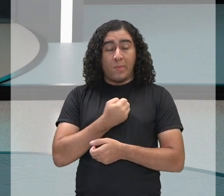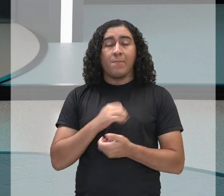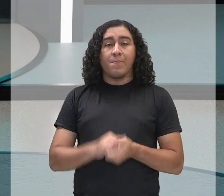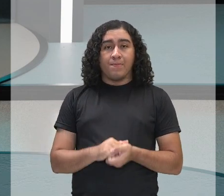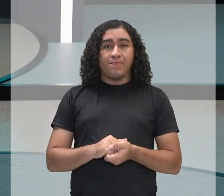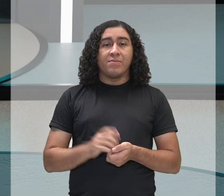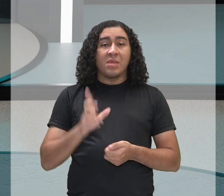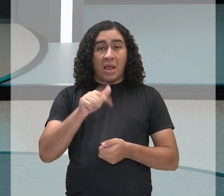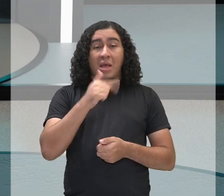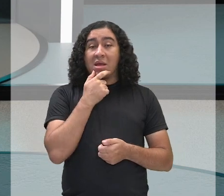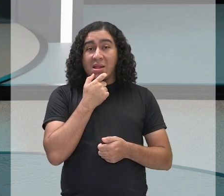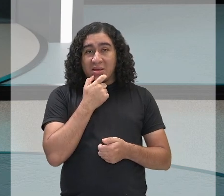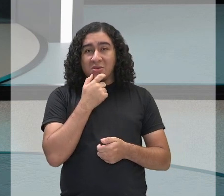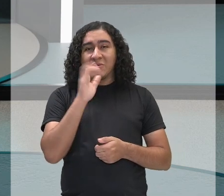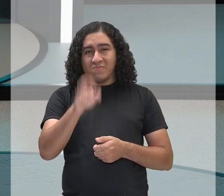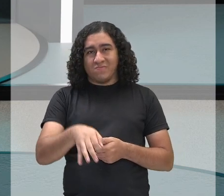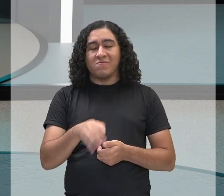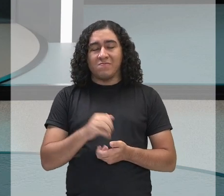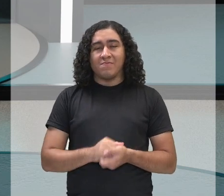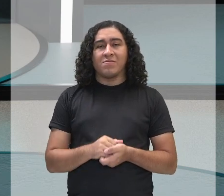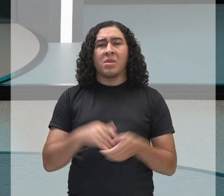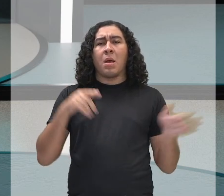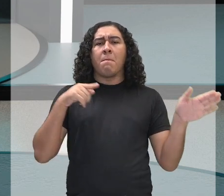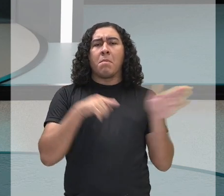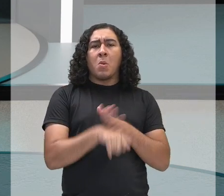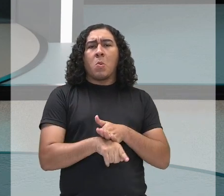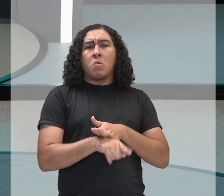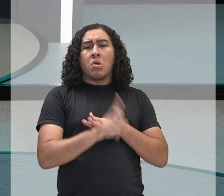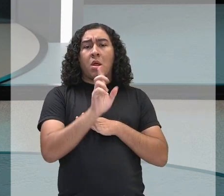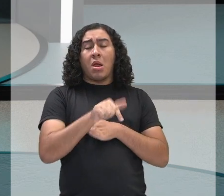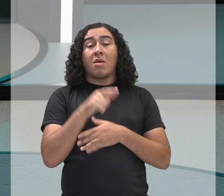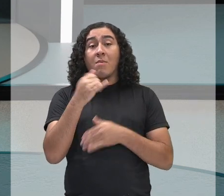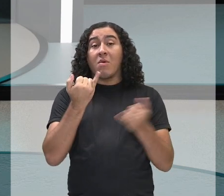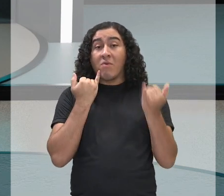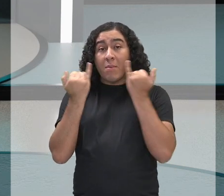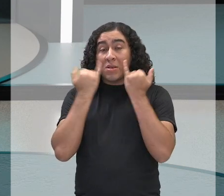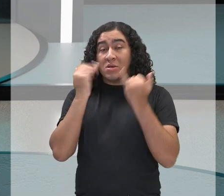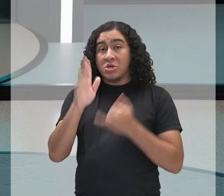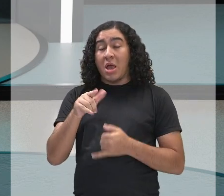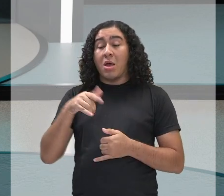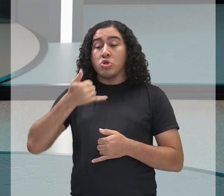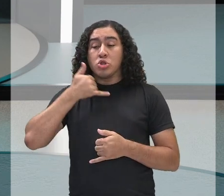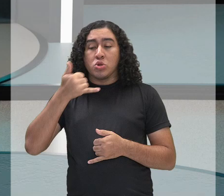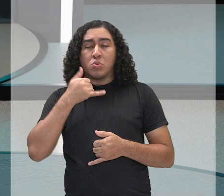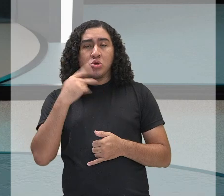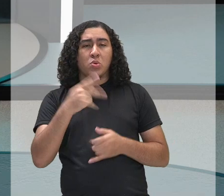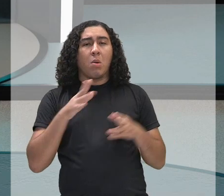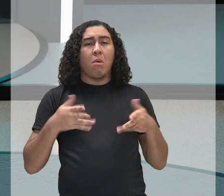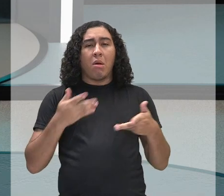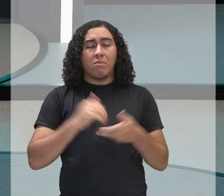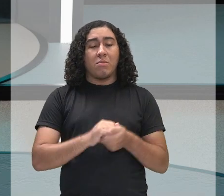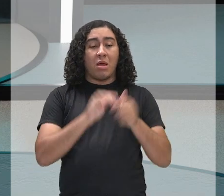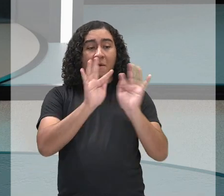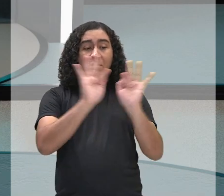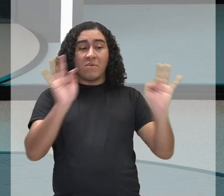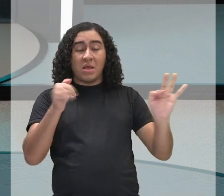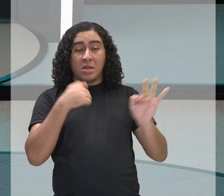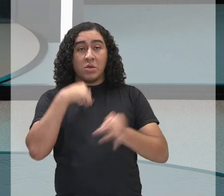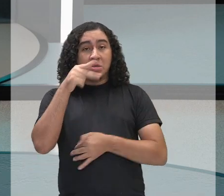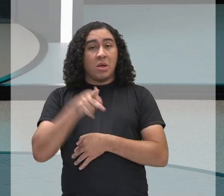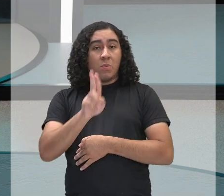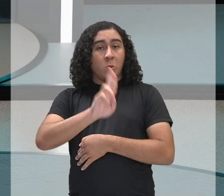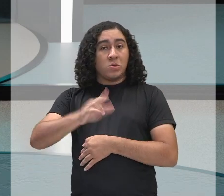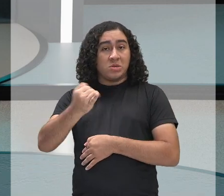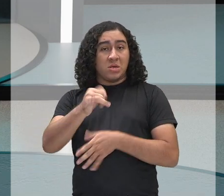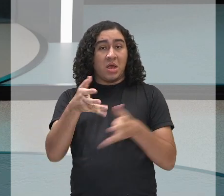língua inglesa, ok? Essa pergunta, então, já é uma informação. What's your phone number? É a pergunta que eu vou utilizar sempre para saber o